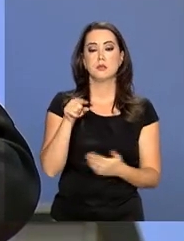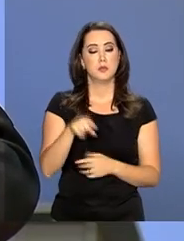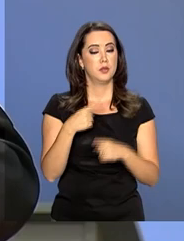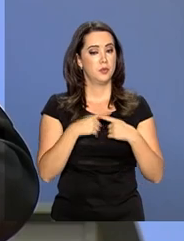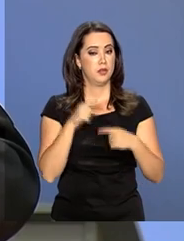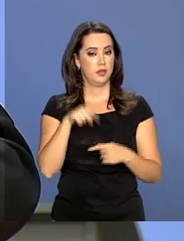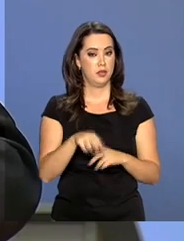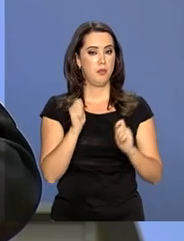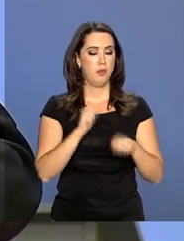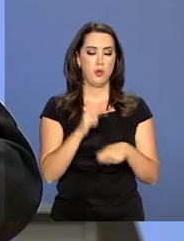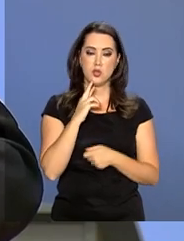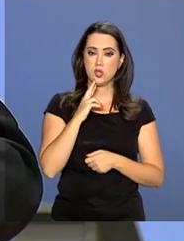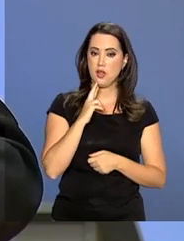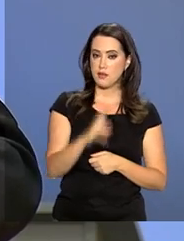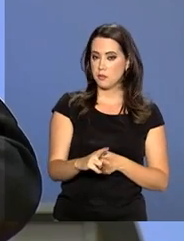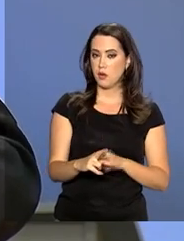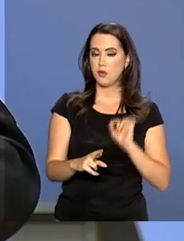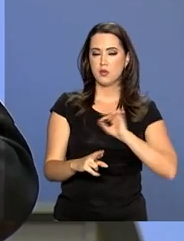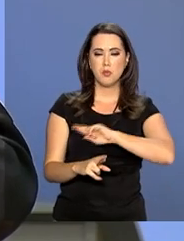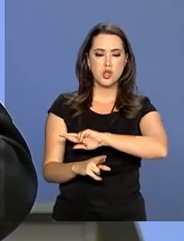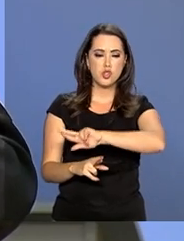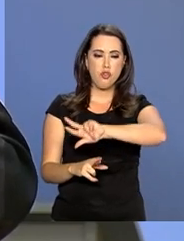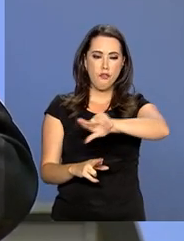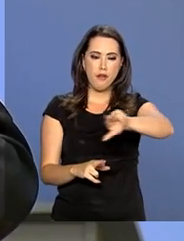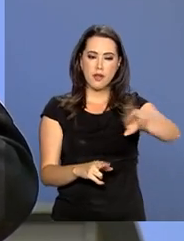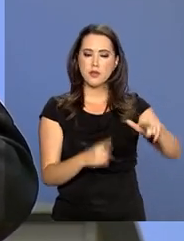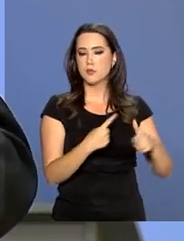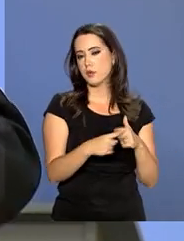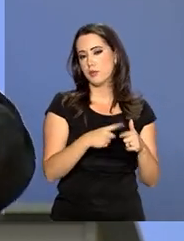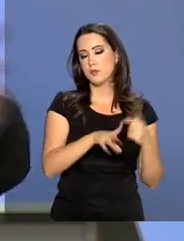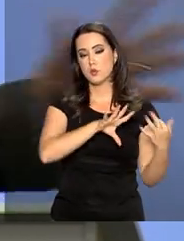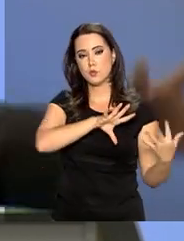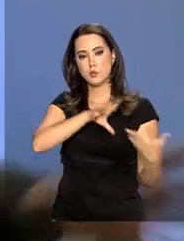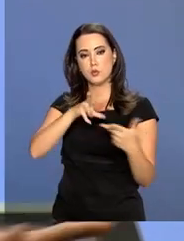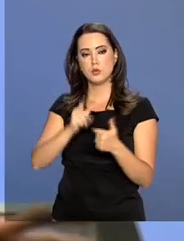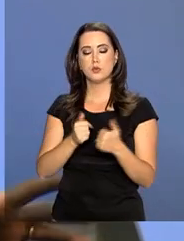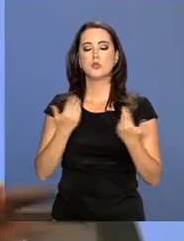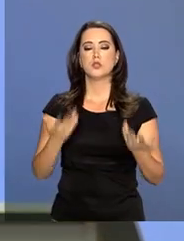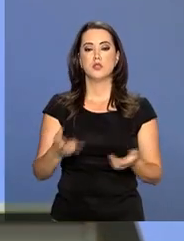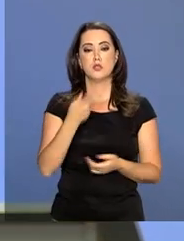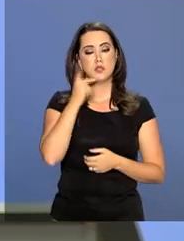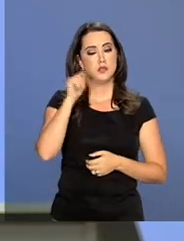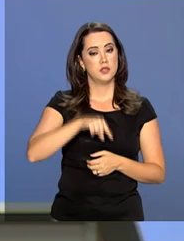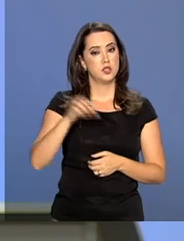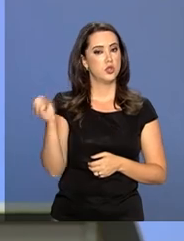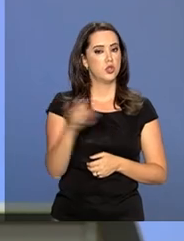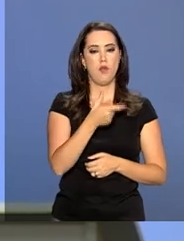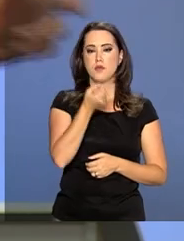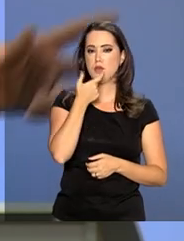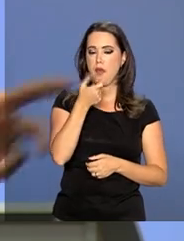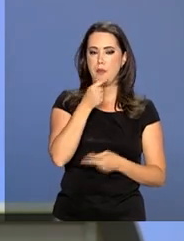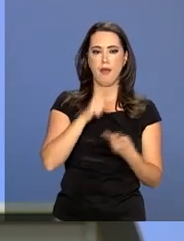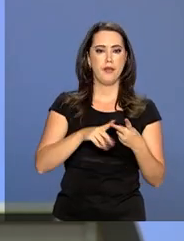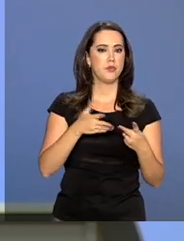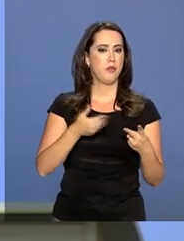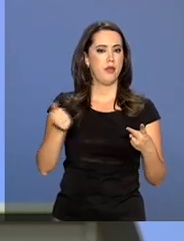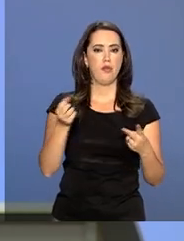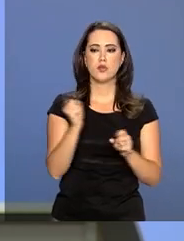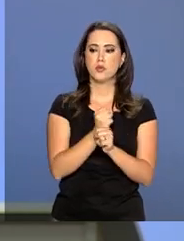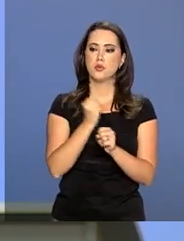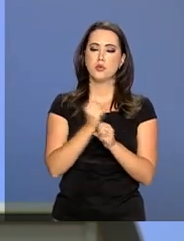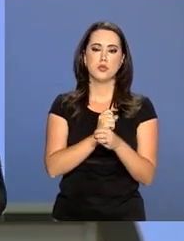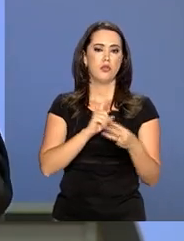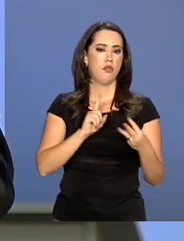sair soluções para desafios globais. Foi dito aqui, novos medicamentos, melhores materiais de